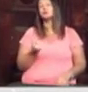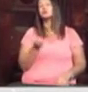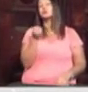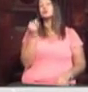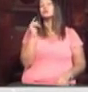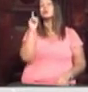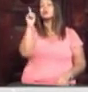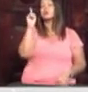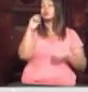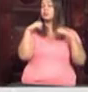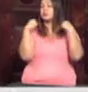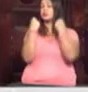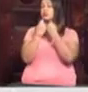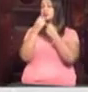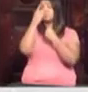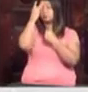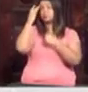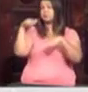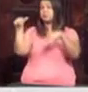empreiteiro ganhou?